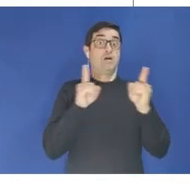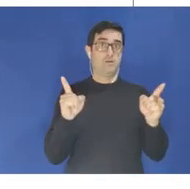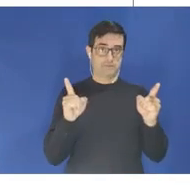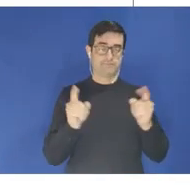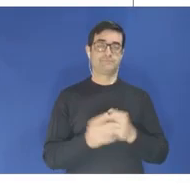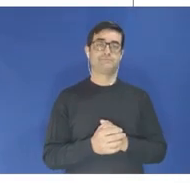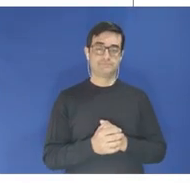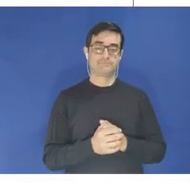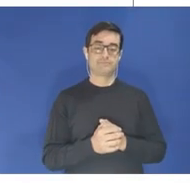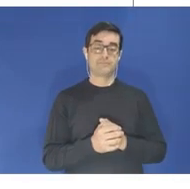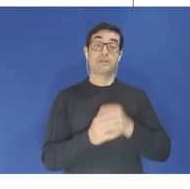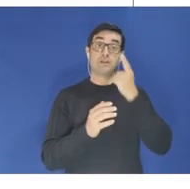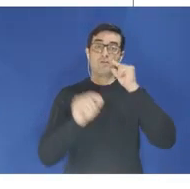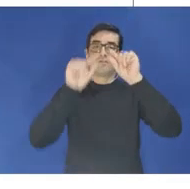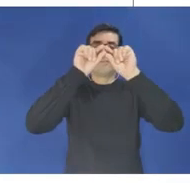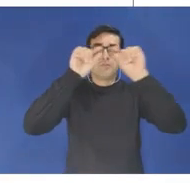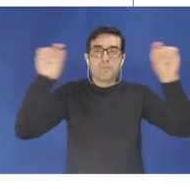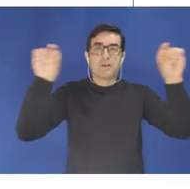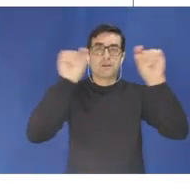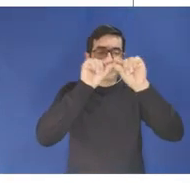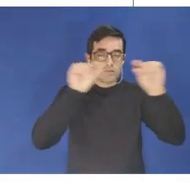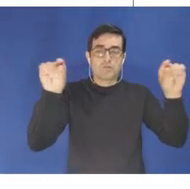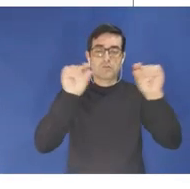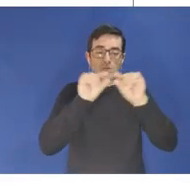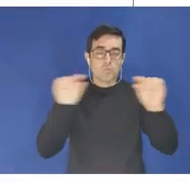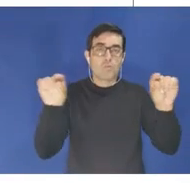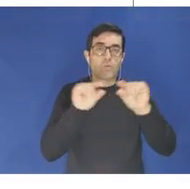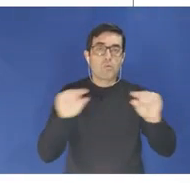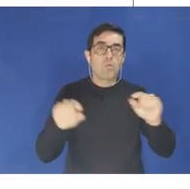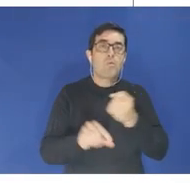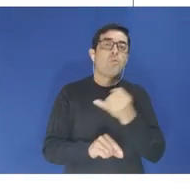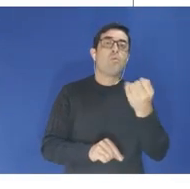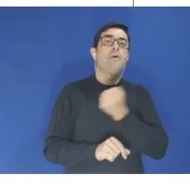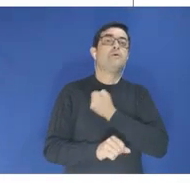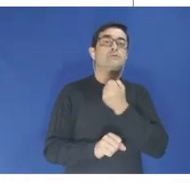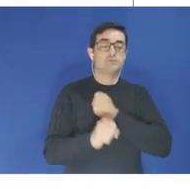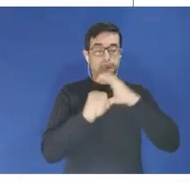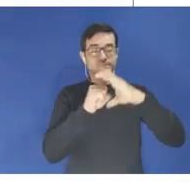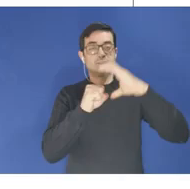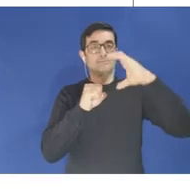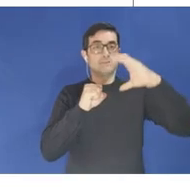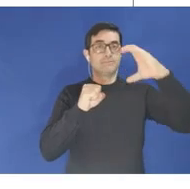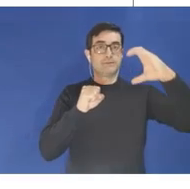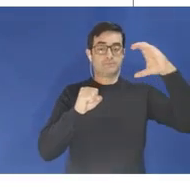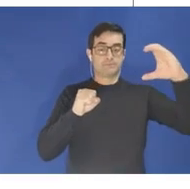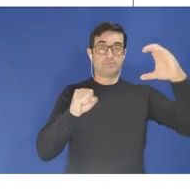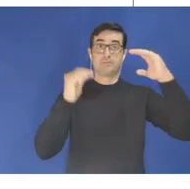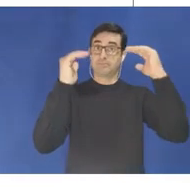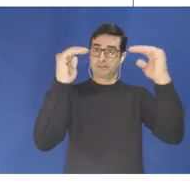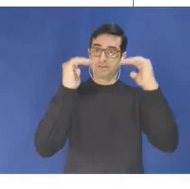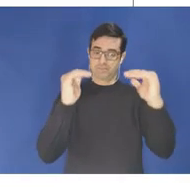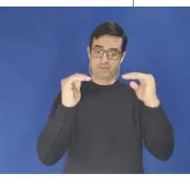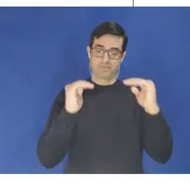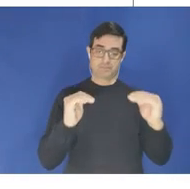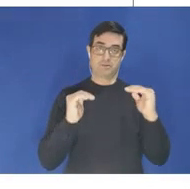Então, ou seja, o período identifica qual o número de camadas que esse elemento tem. Então,